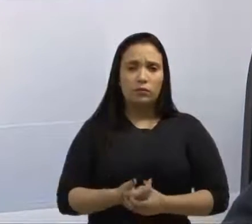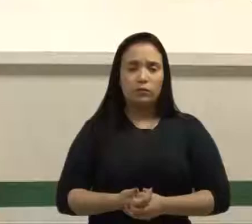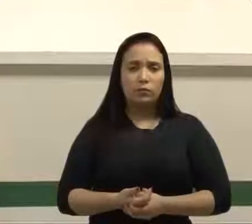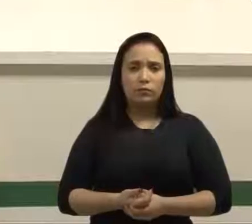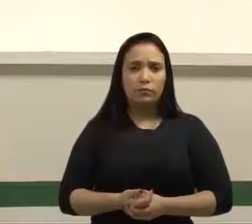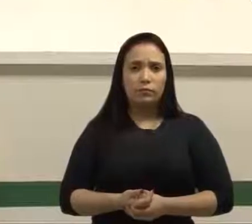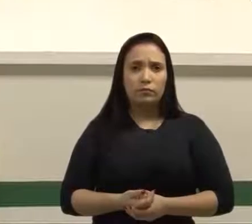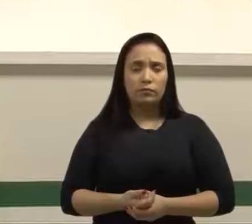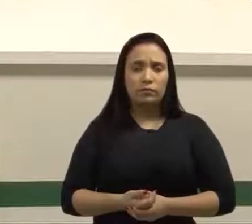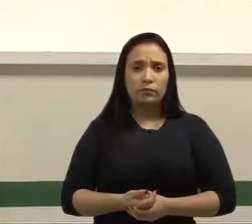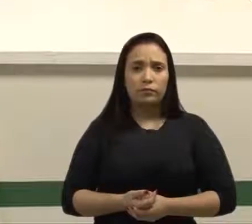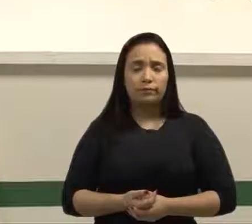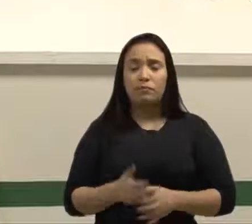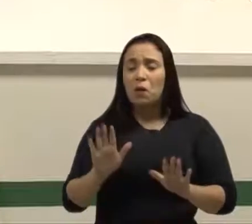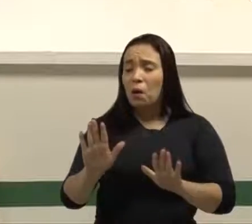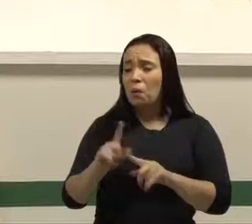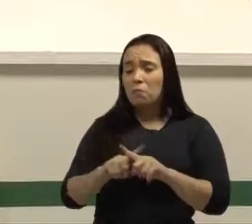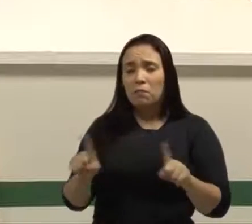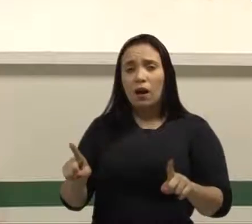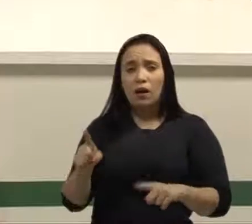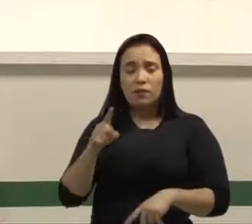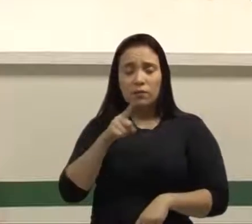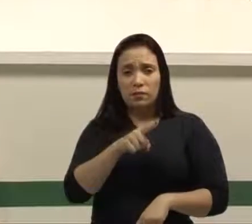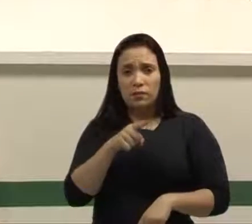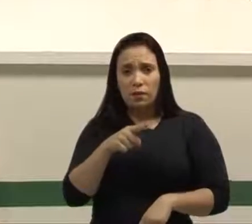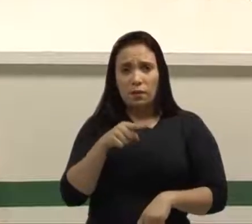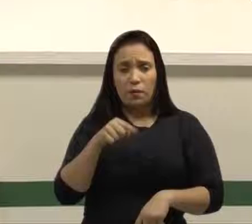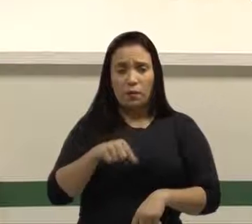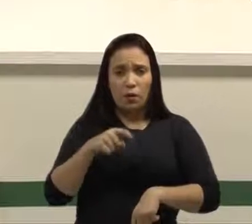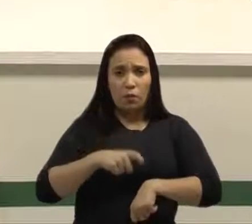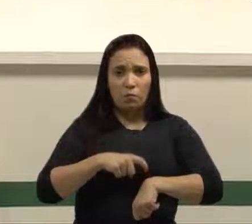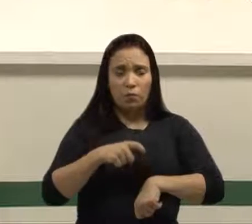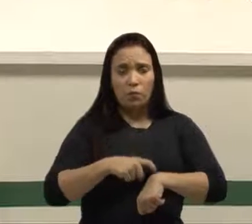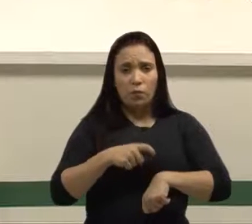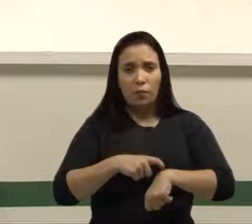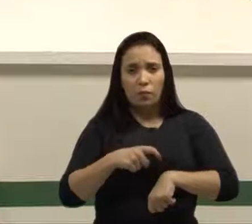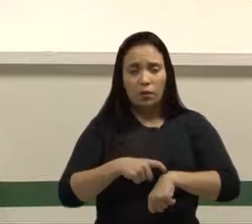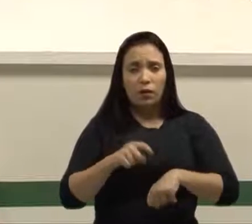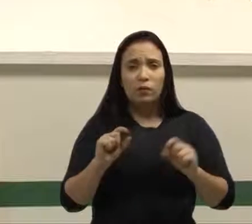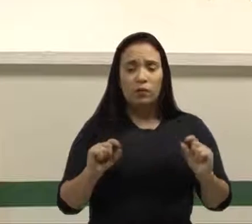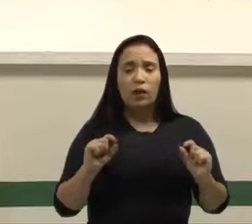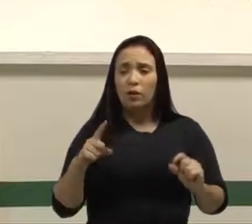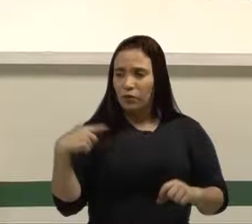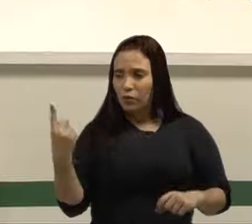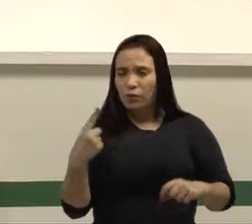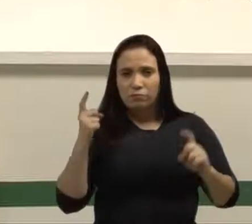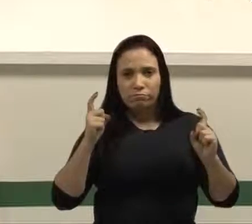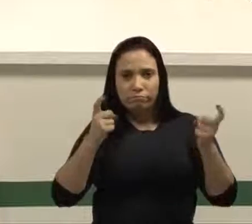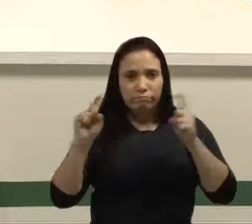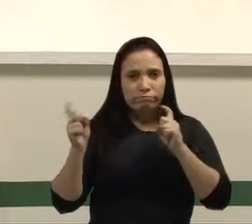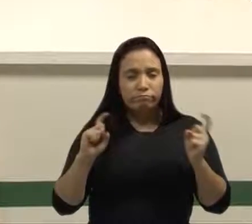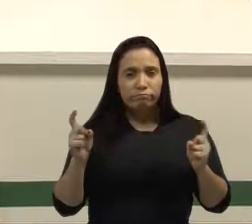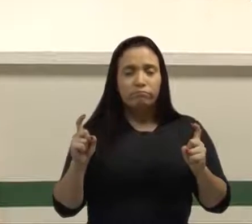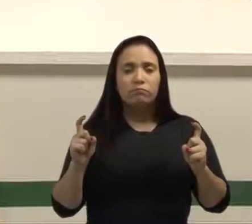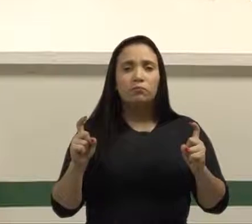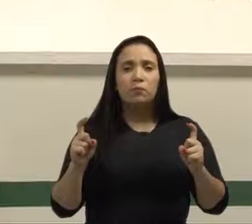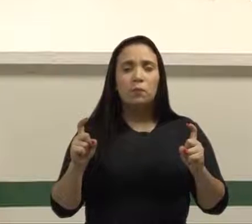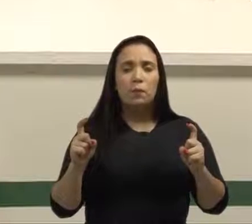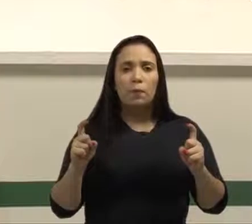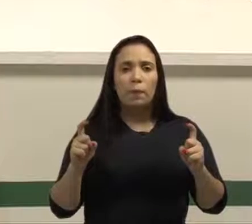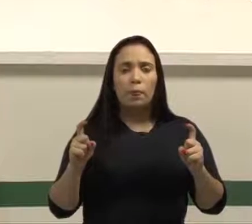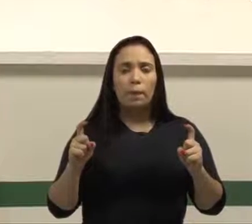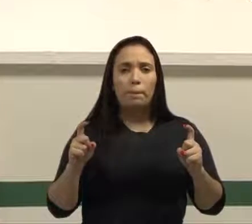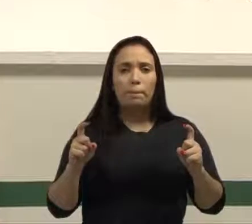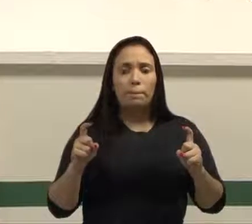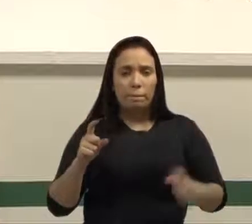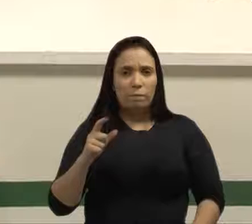Não, tudo, mas Não tem estatura. Mas, Luiz, esse processo mesmo aqui... Nós estamos discutindo agora, mas cara... Mas esse processo mesmo aqui